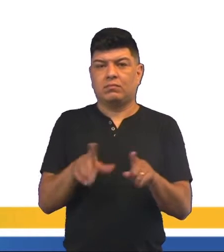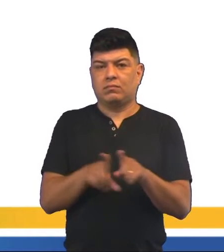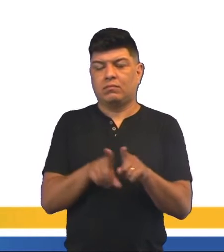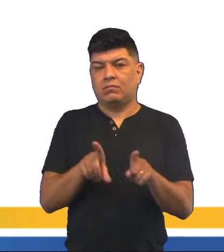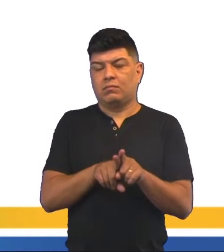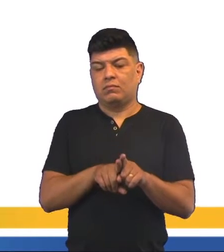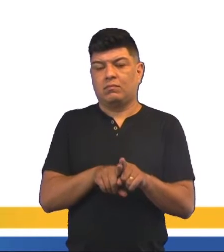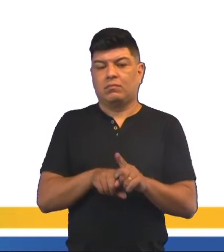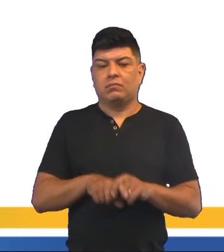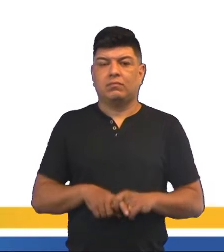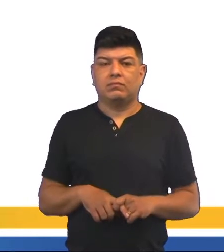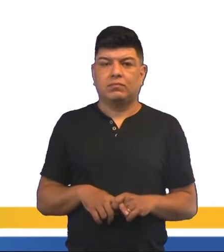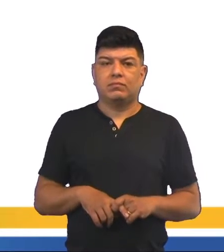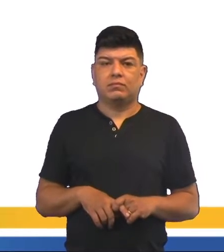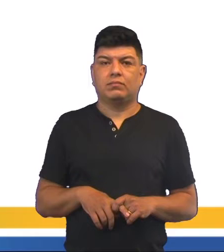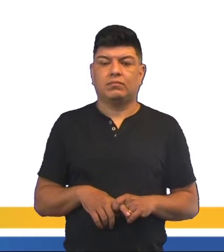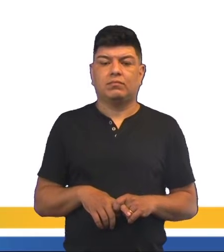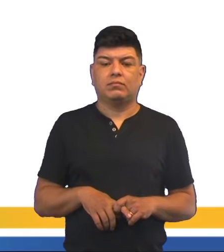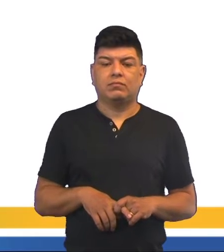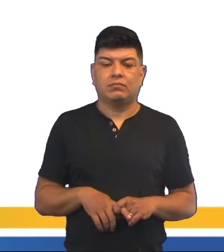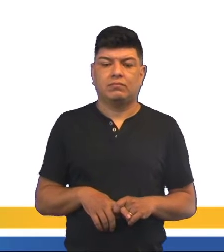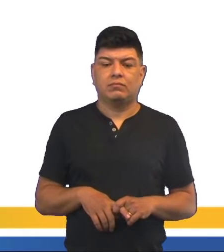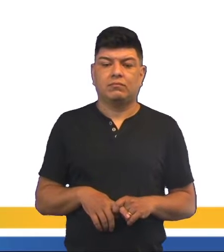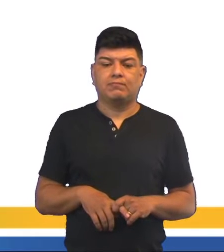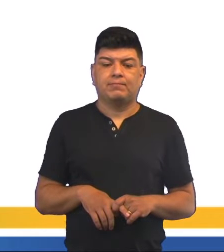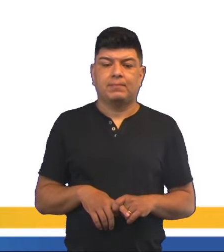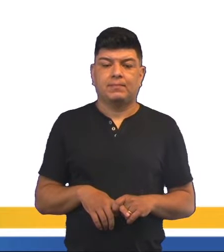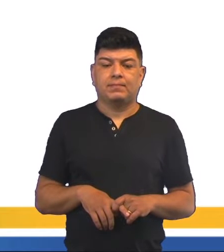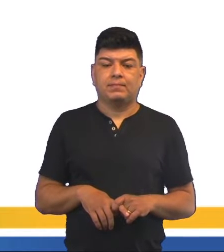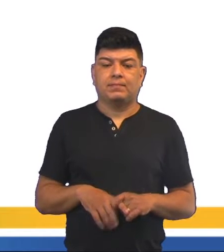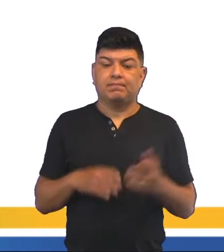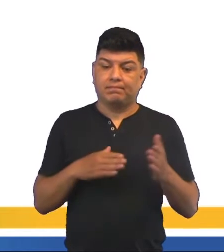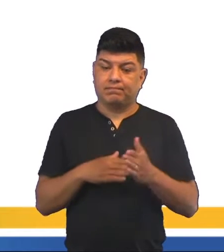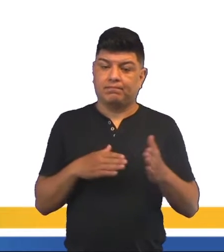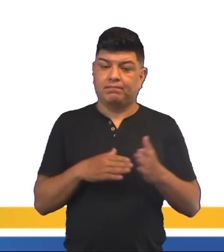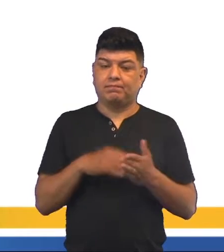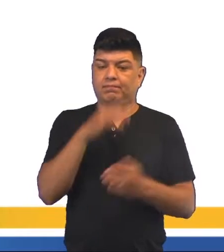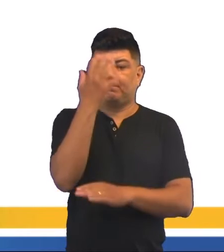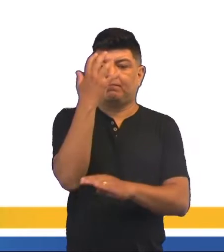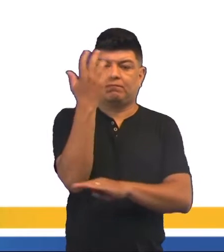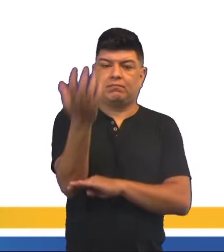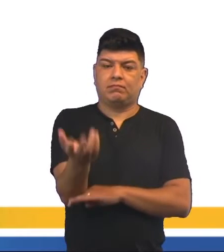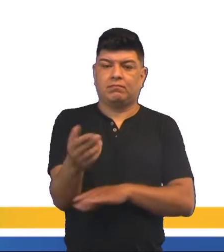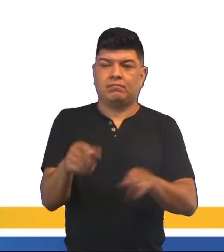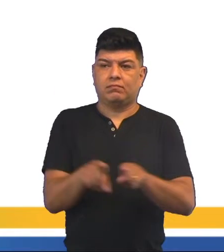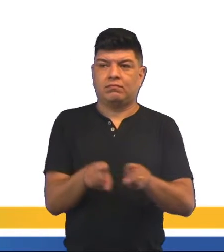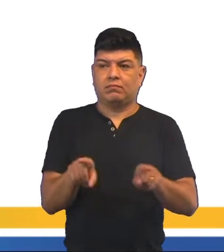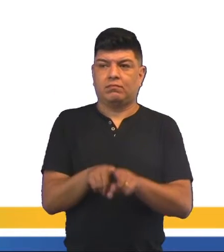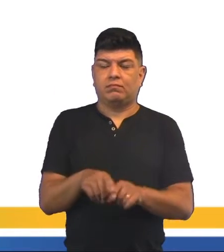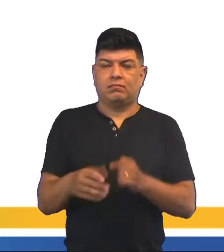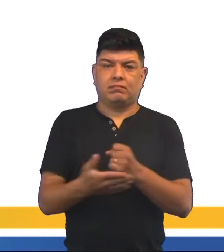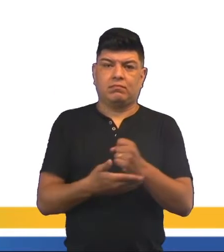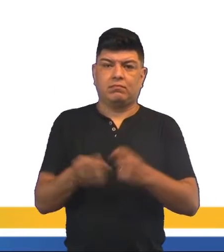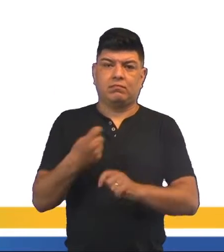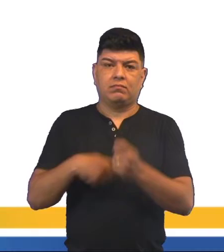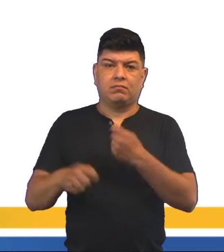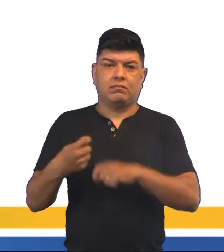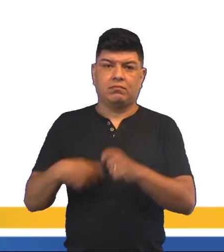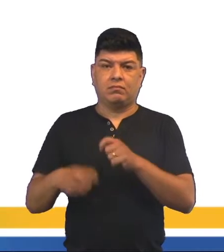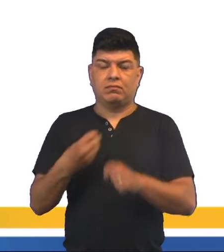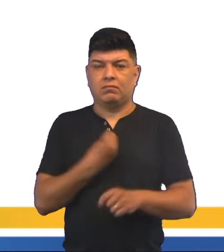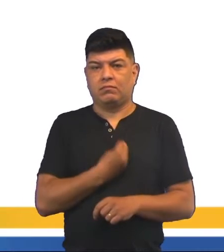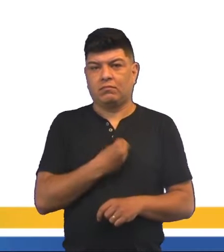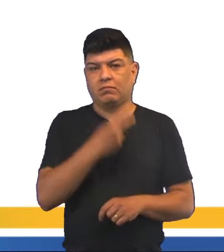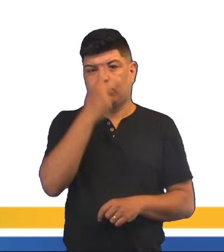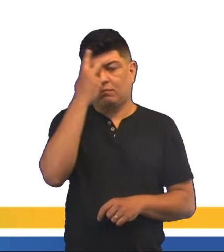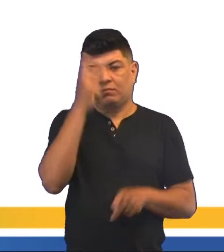para incentivar a impedir os desmatamentos, né, que era a base econômica e o meio de